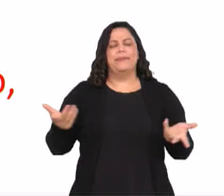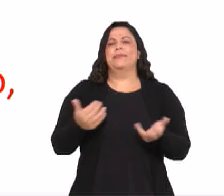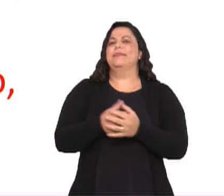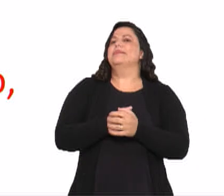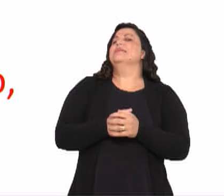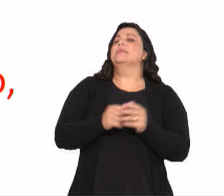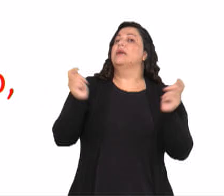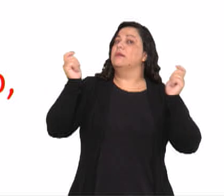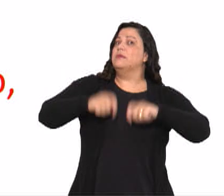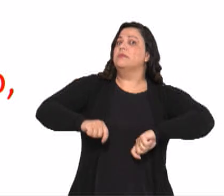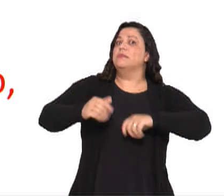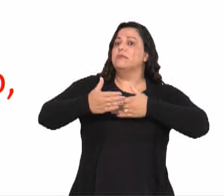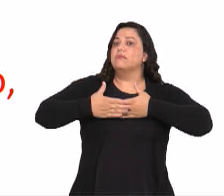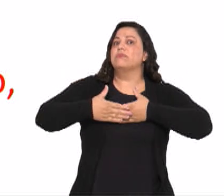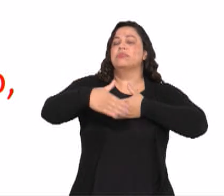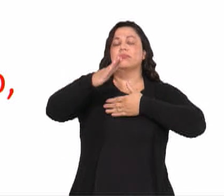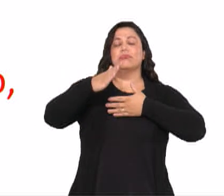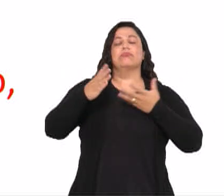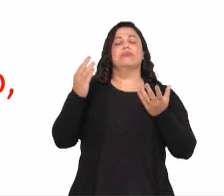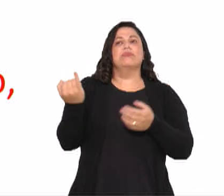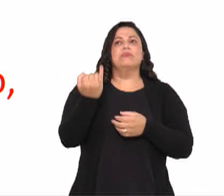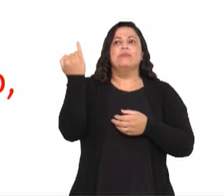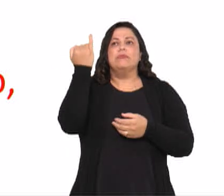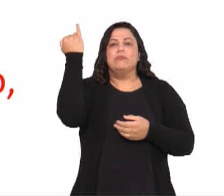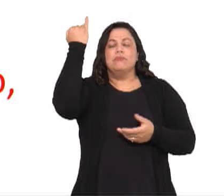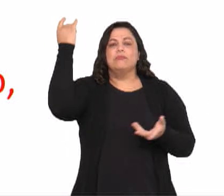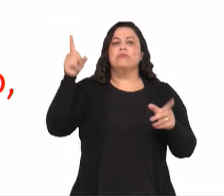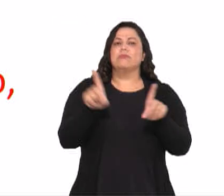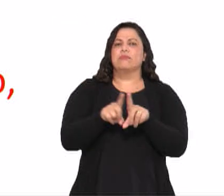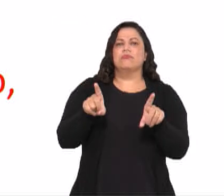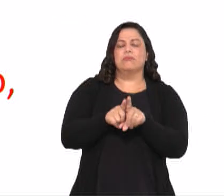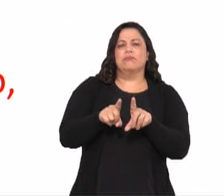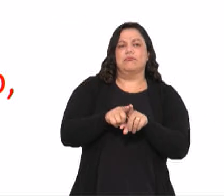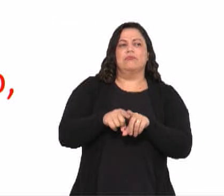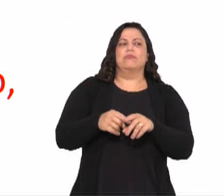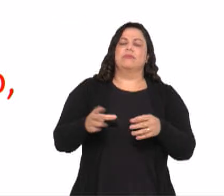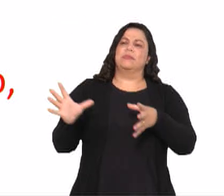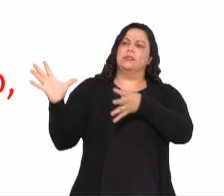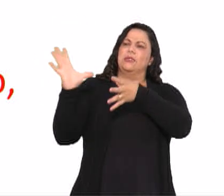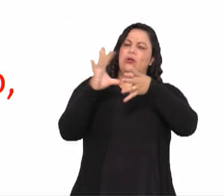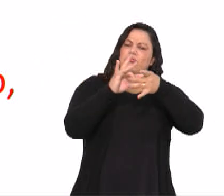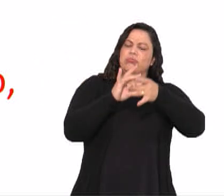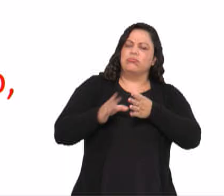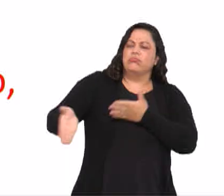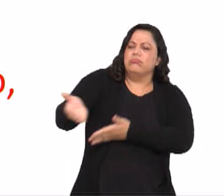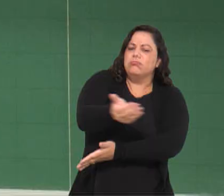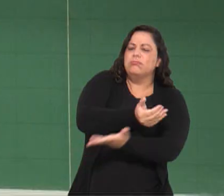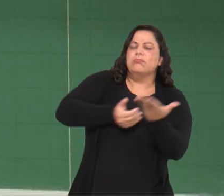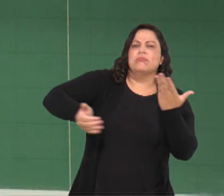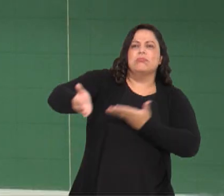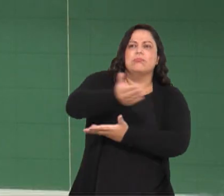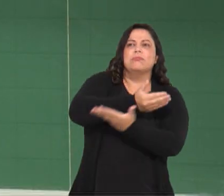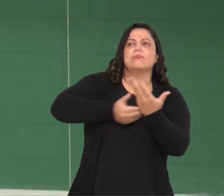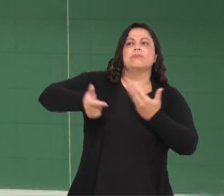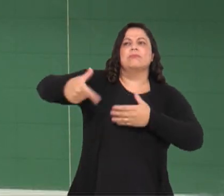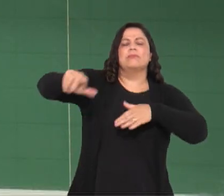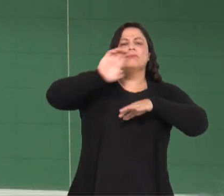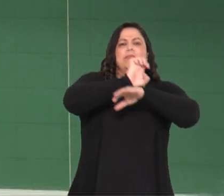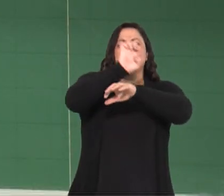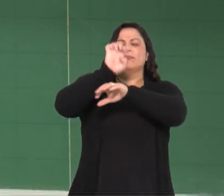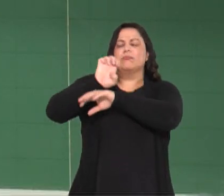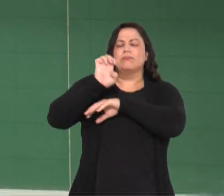disso, também outra coisa importante foi a integração, né, com os outros estados e também o legado